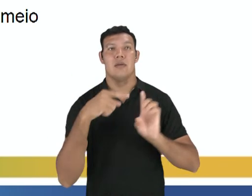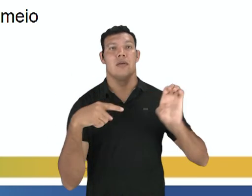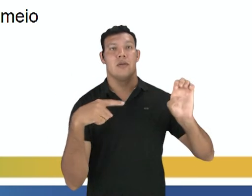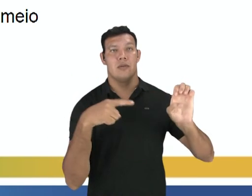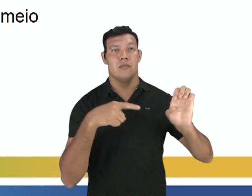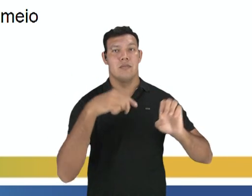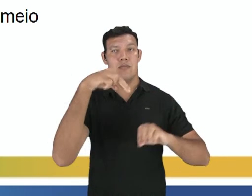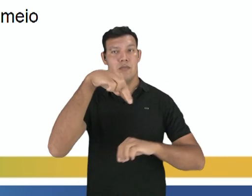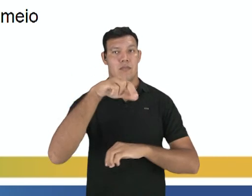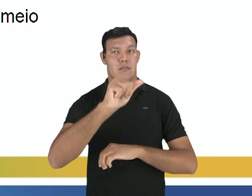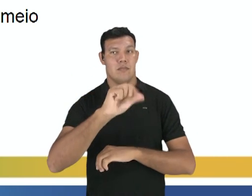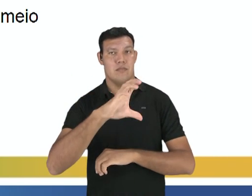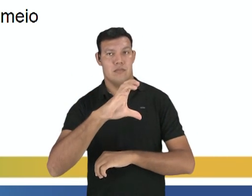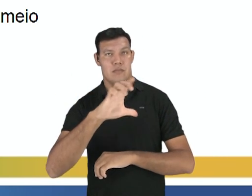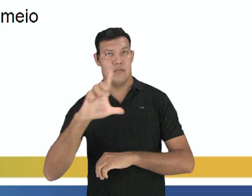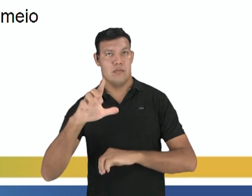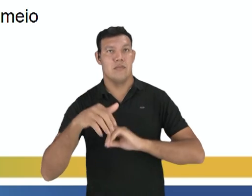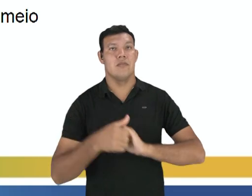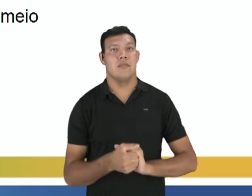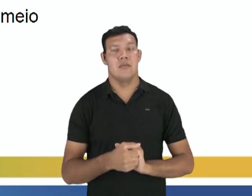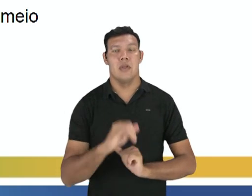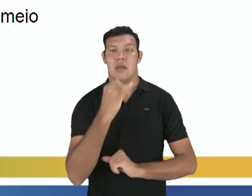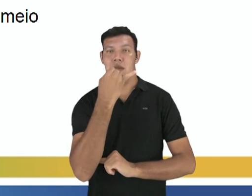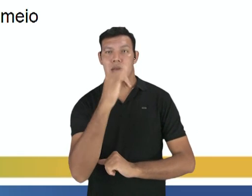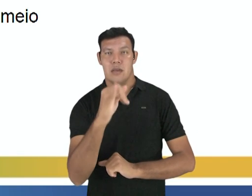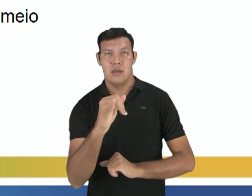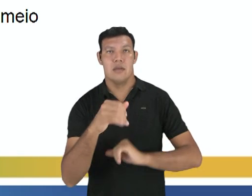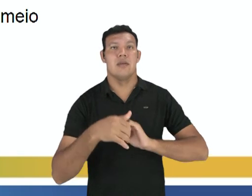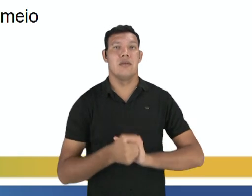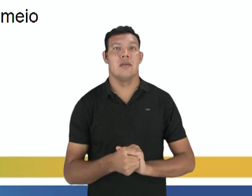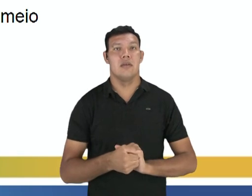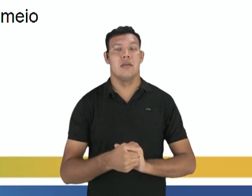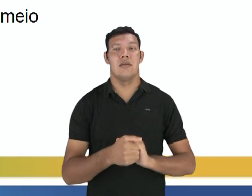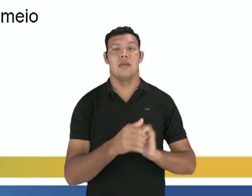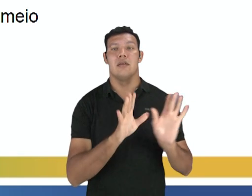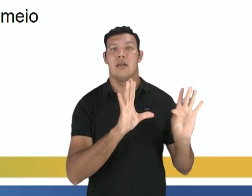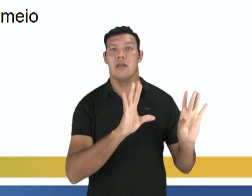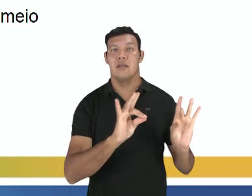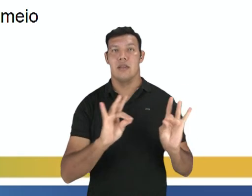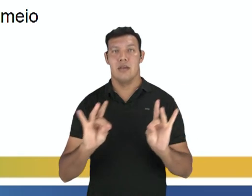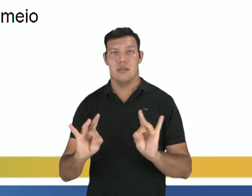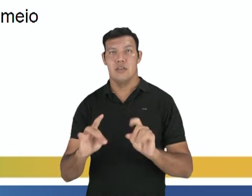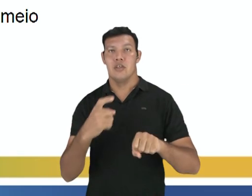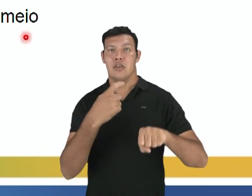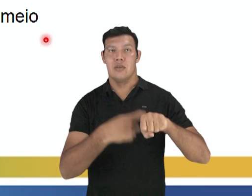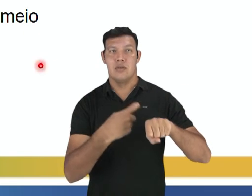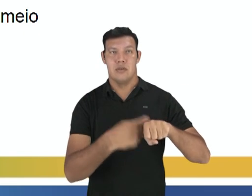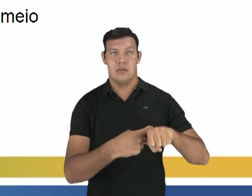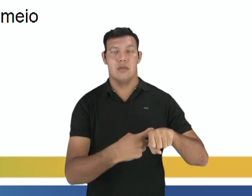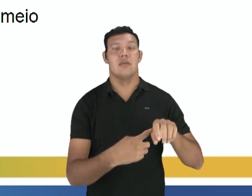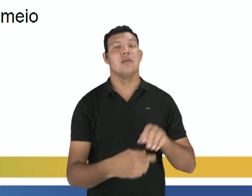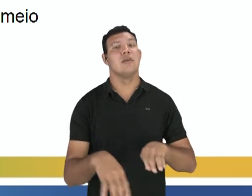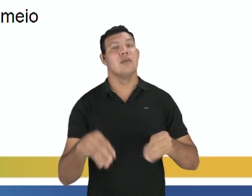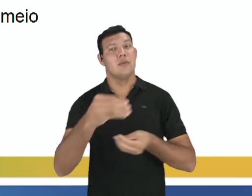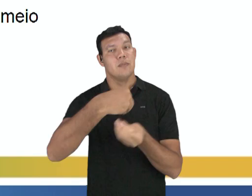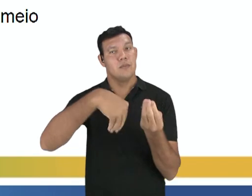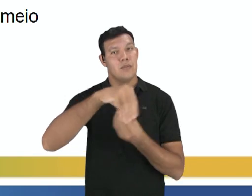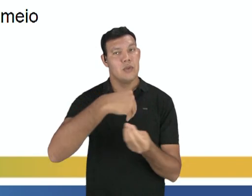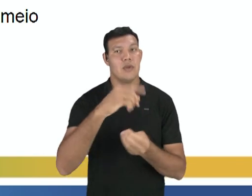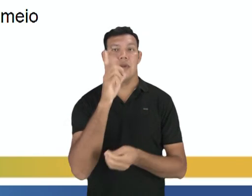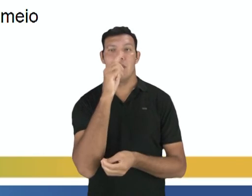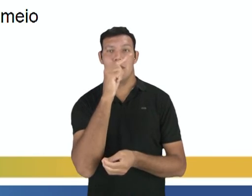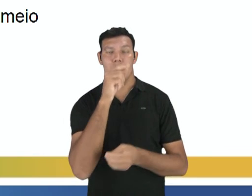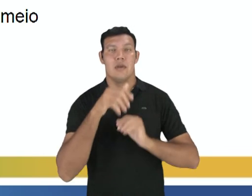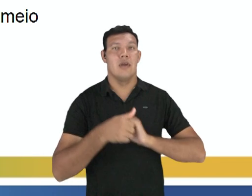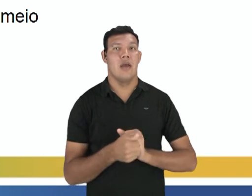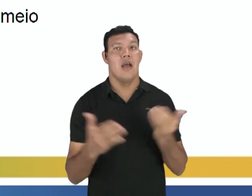O cloreto de sódio, NaCl, conduz corrente elétrica no estado líquido, sólido e em meio aquoso? Então, a gente